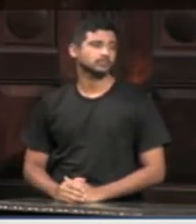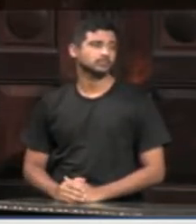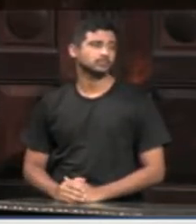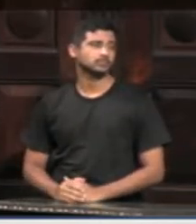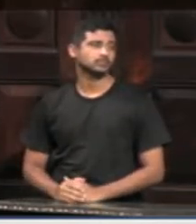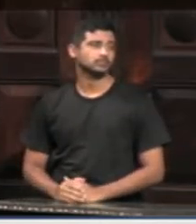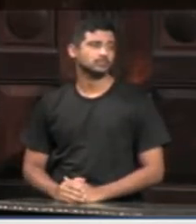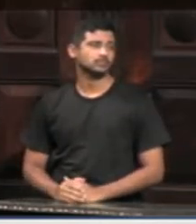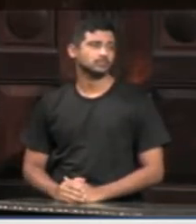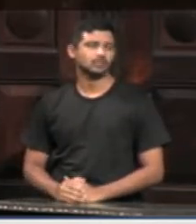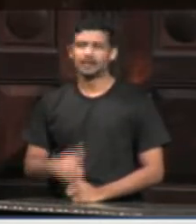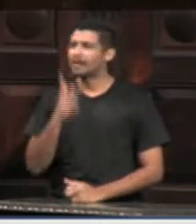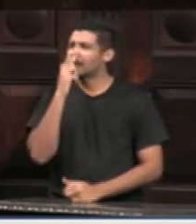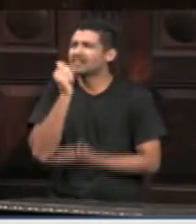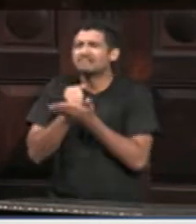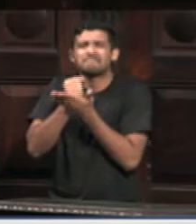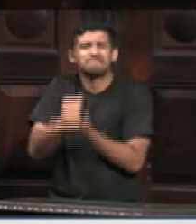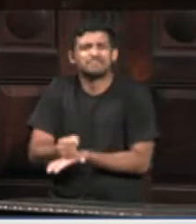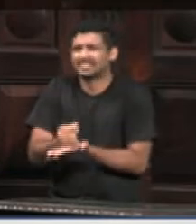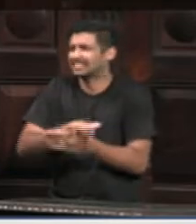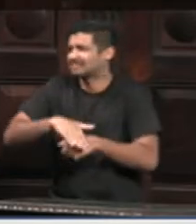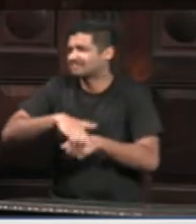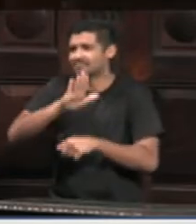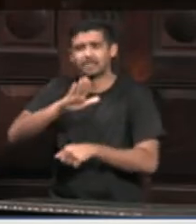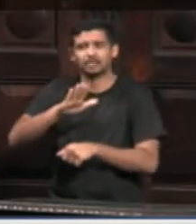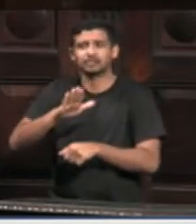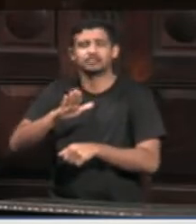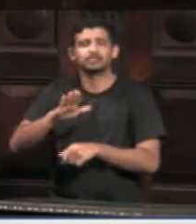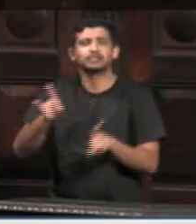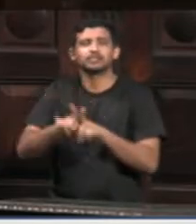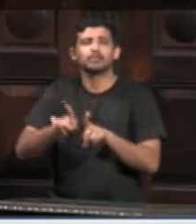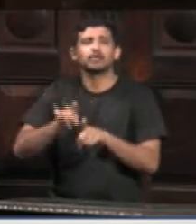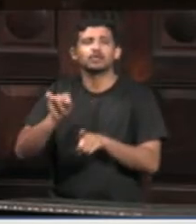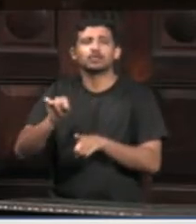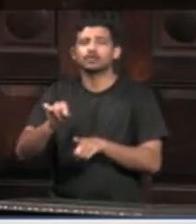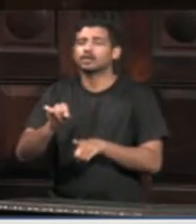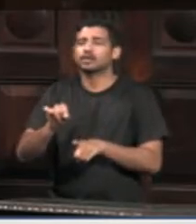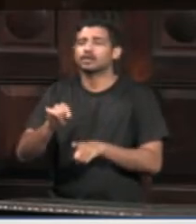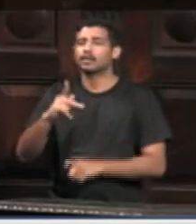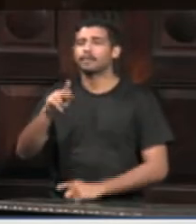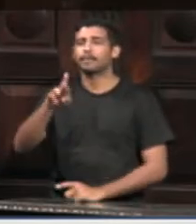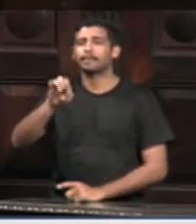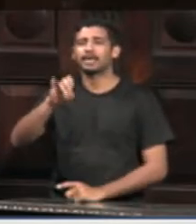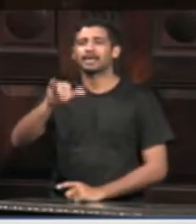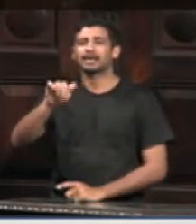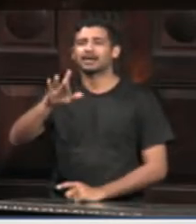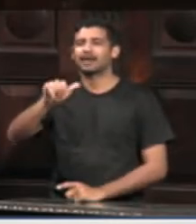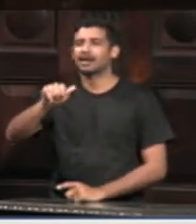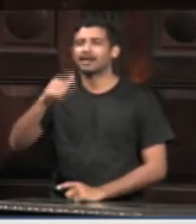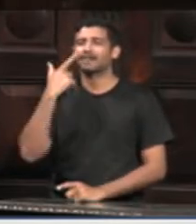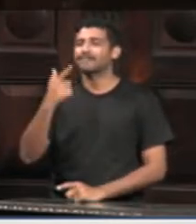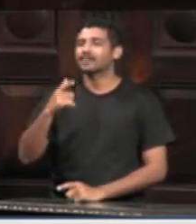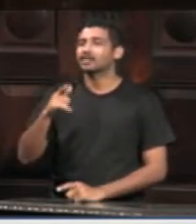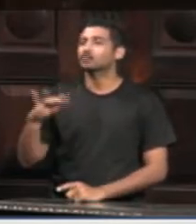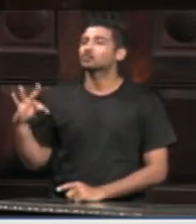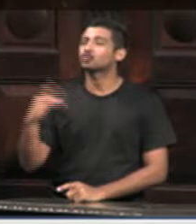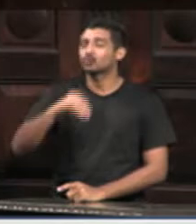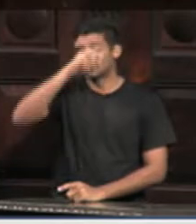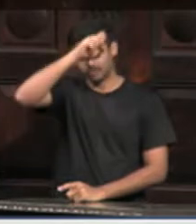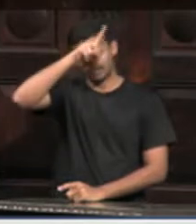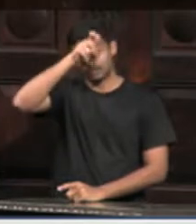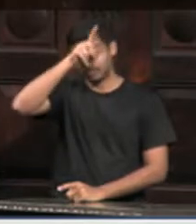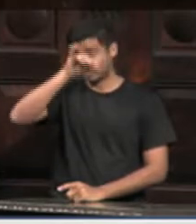A sobrecarga vem também pela precarização da prestação dos serviços nos hospitais federais,